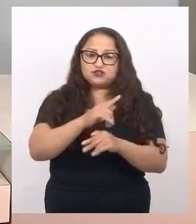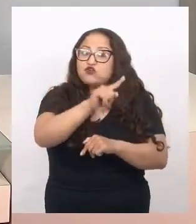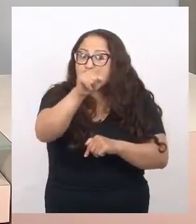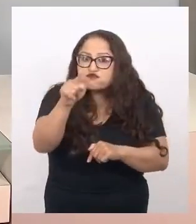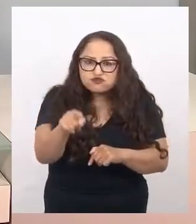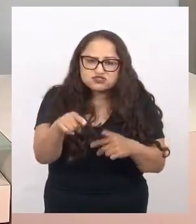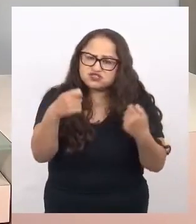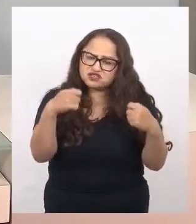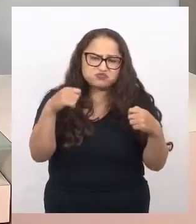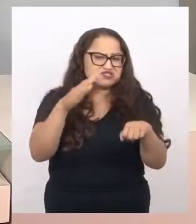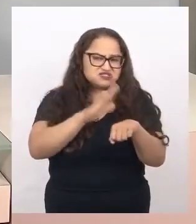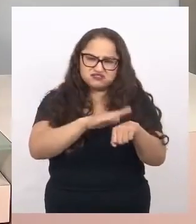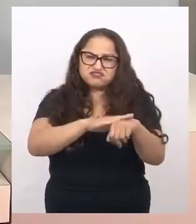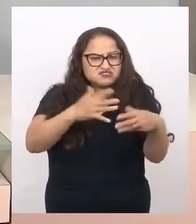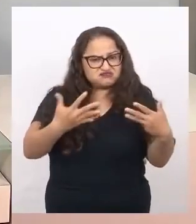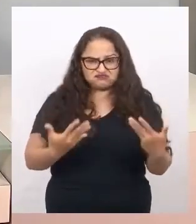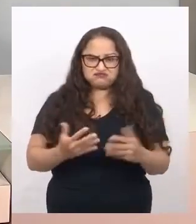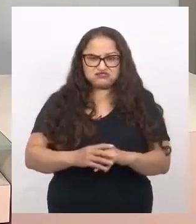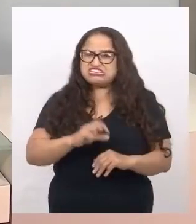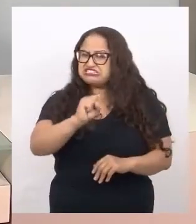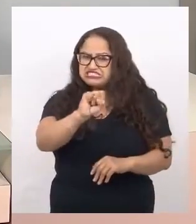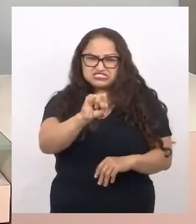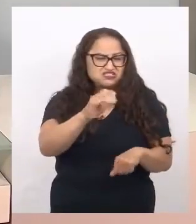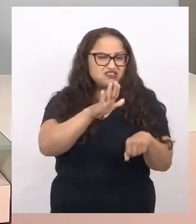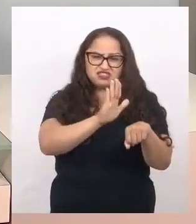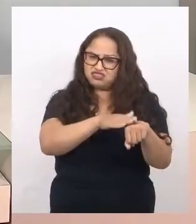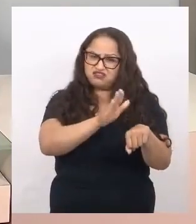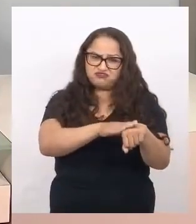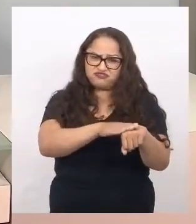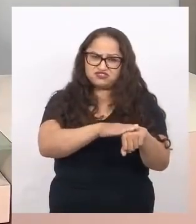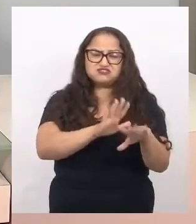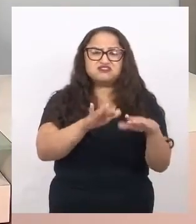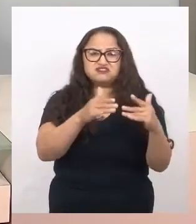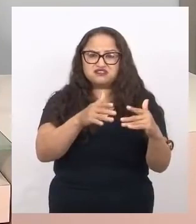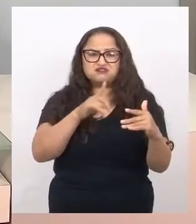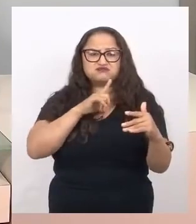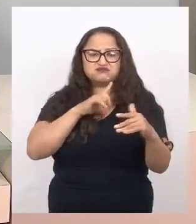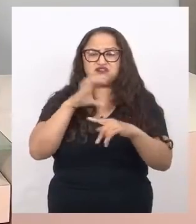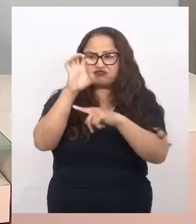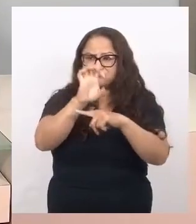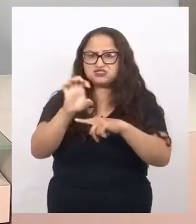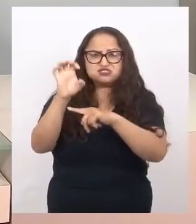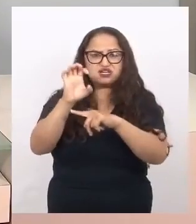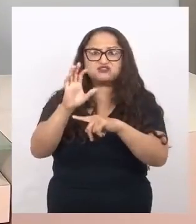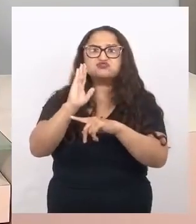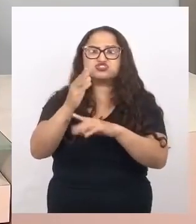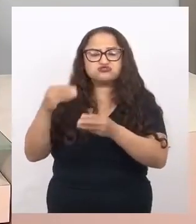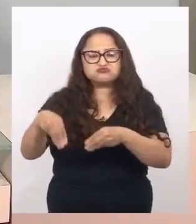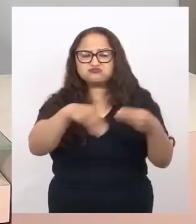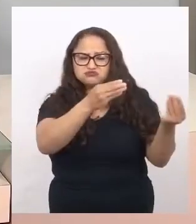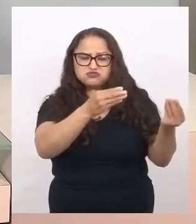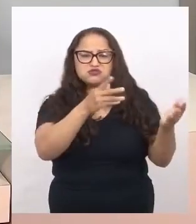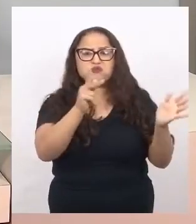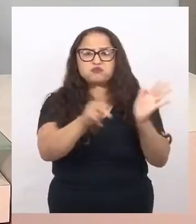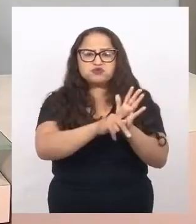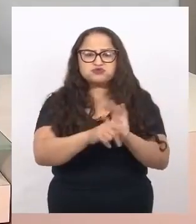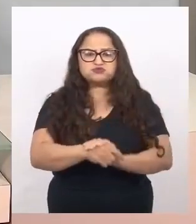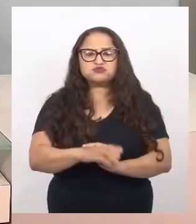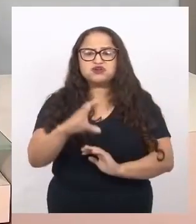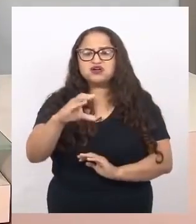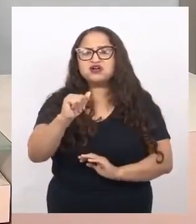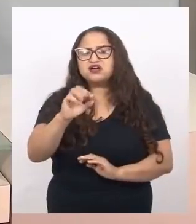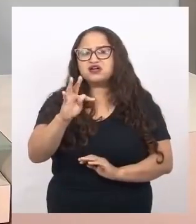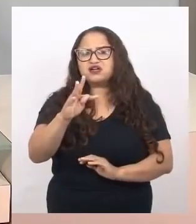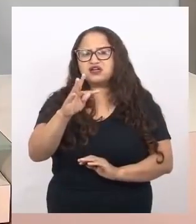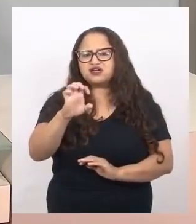essa manifestação de interesse. Se ele não fizer e for efetivo e estável, ele terá atribuição compulsória. No caso do categoria O, ele